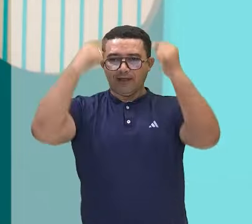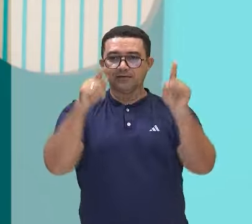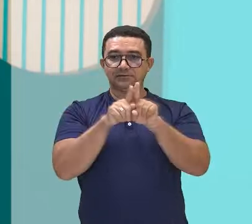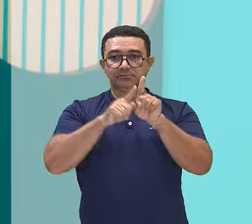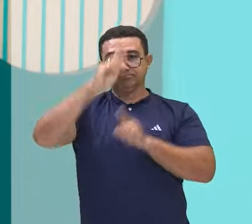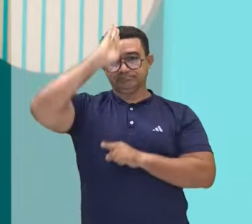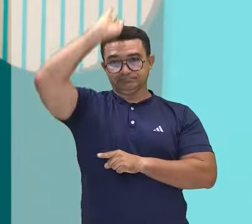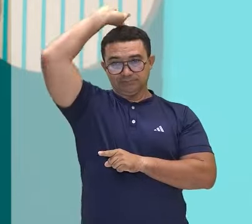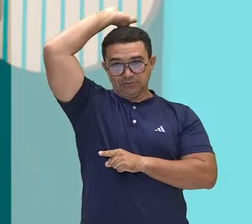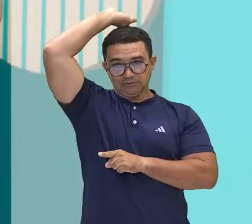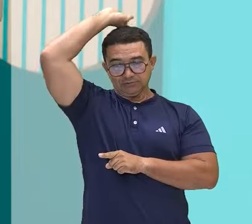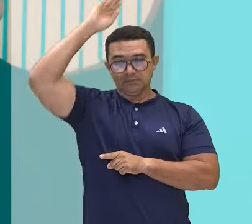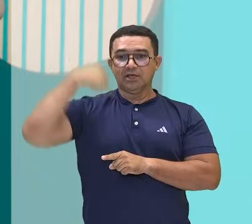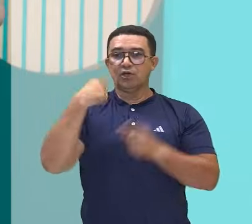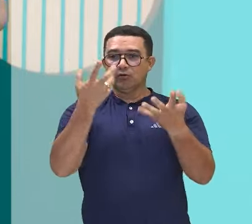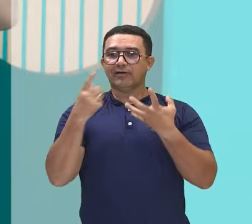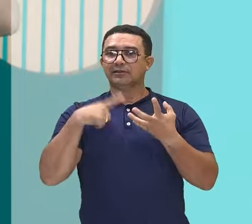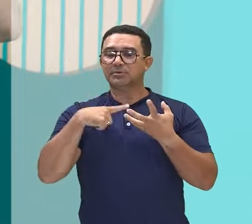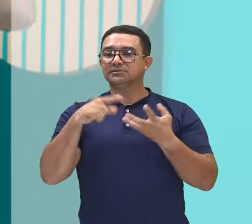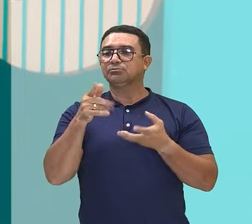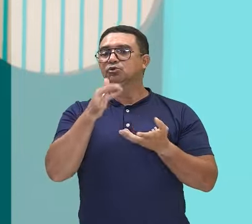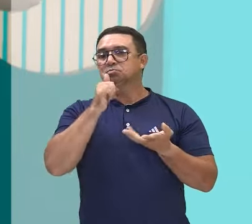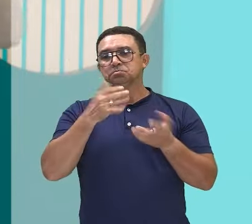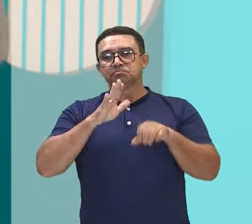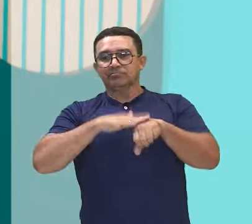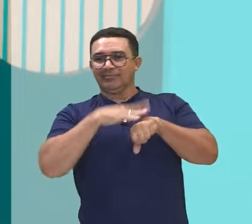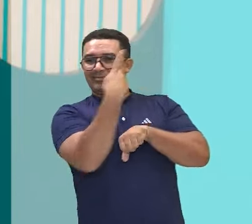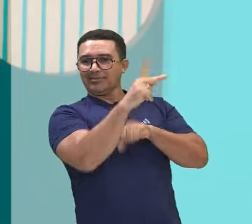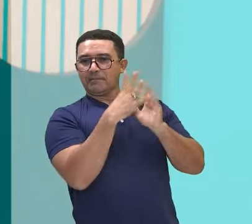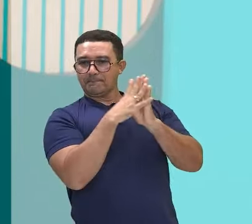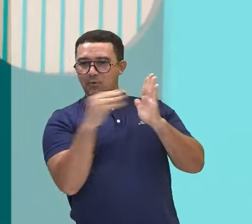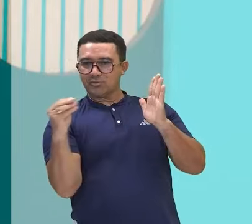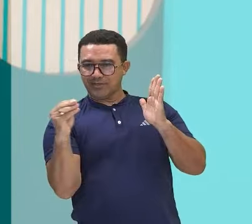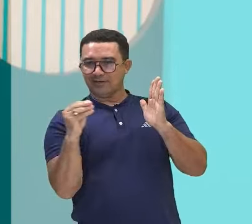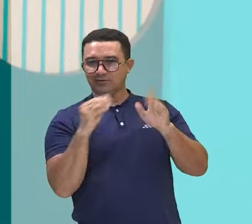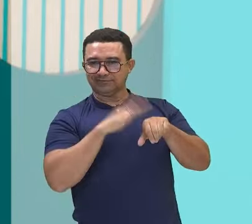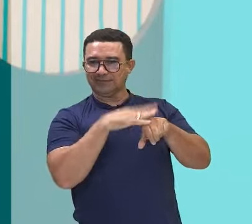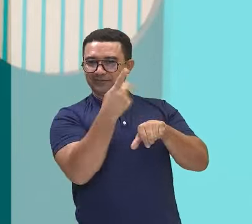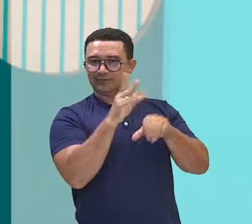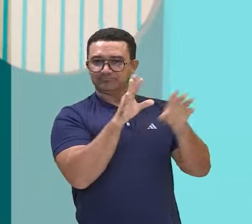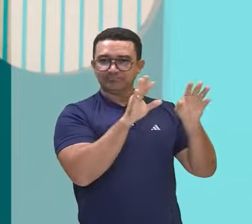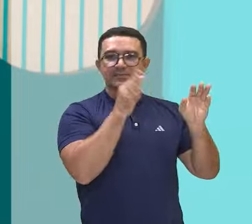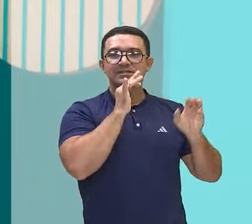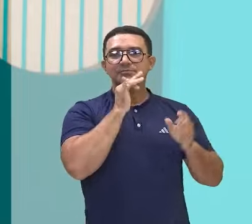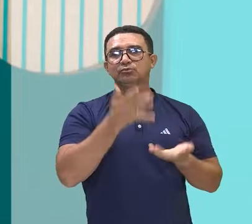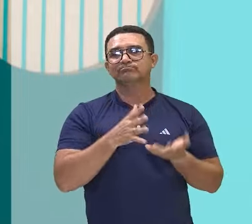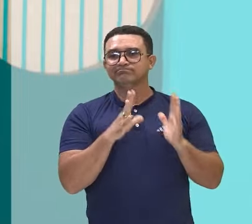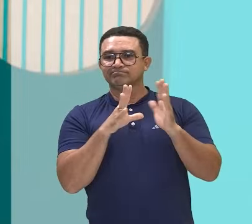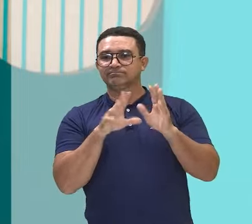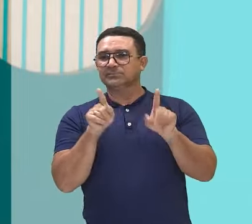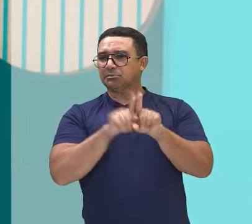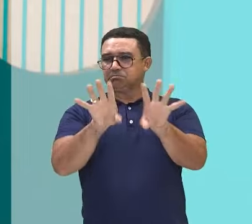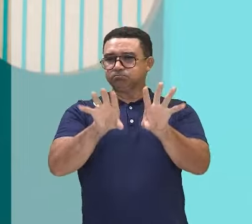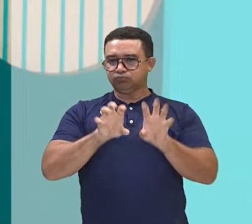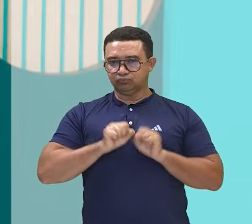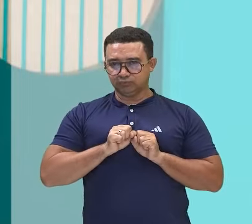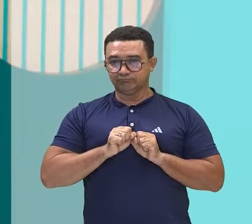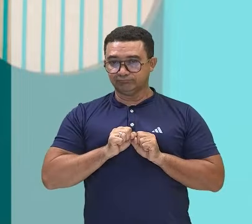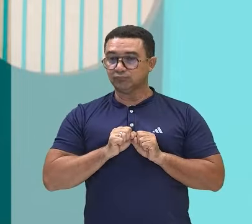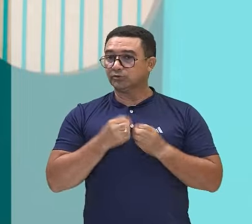todo. Eu vou querer trazer esses ideais belos de beleza que Roma e a Grécia têm